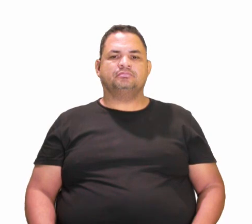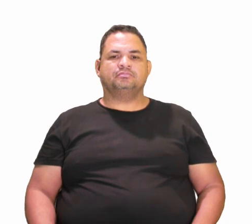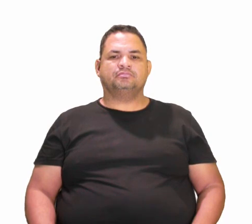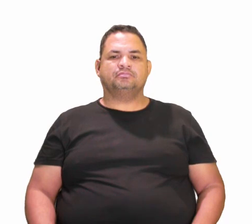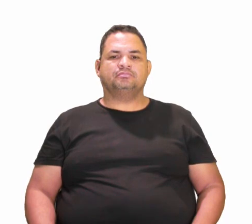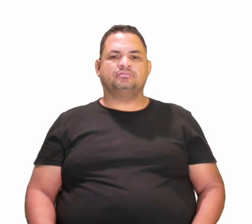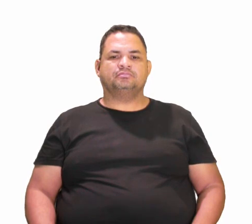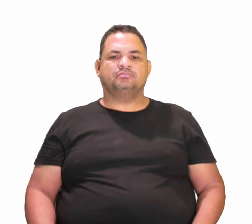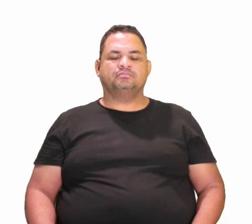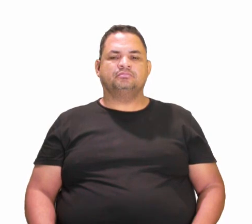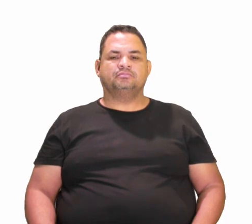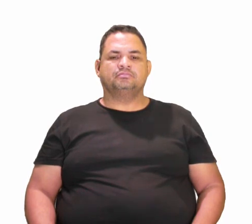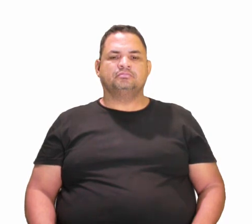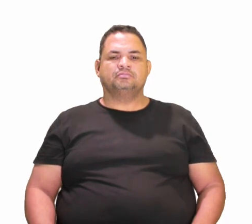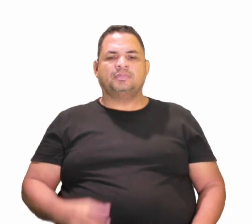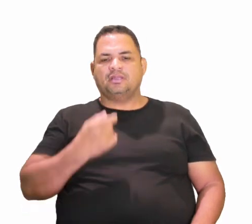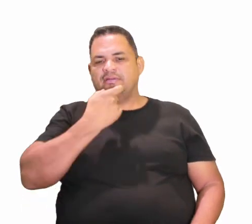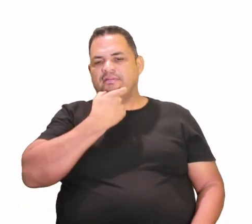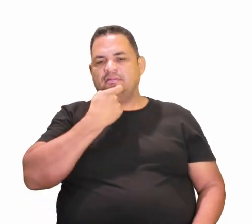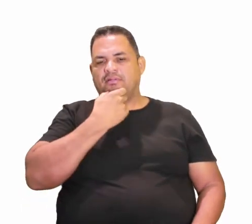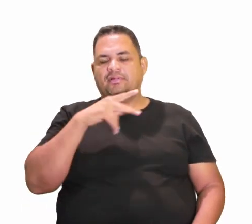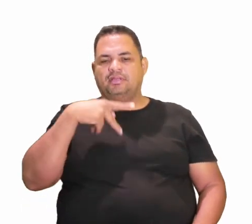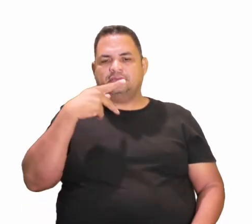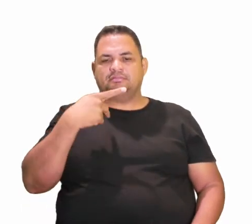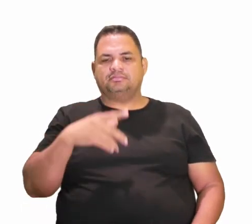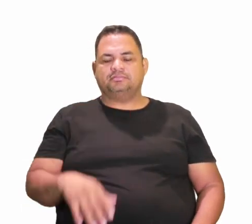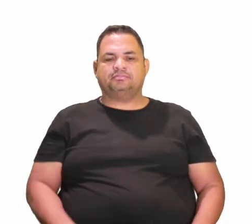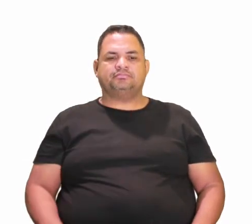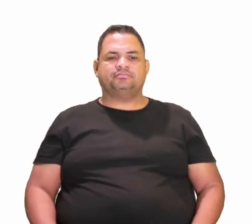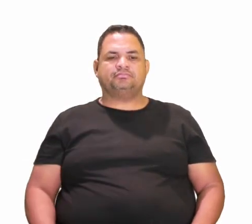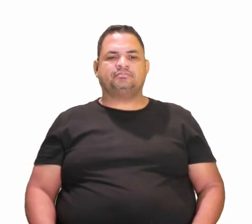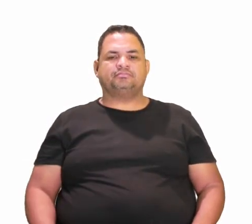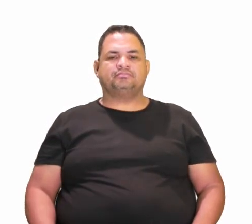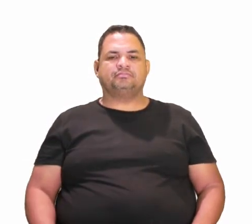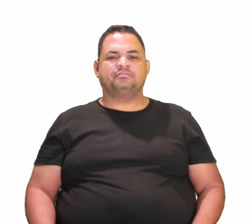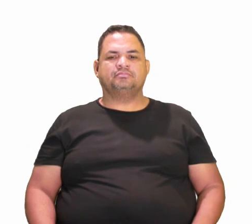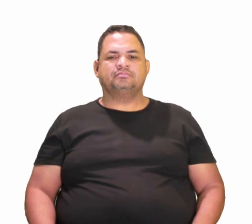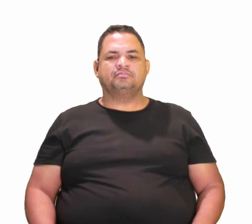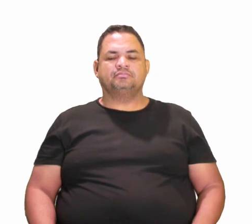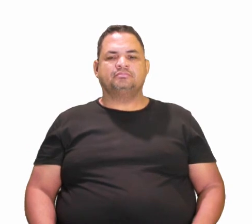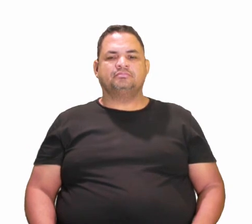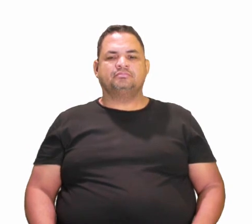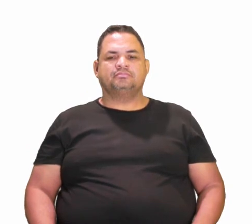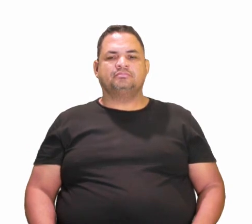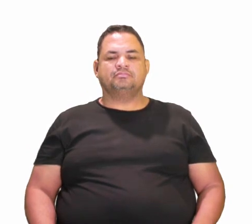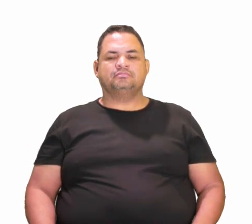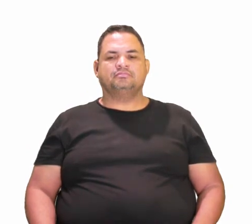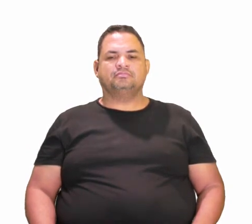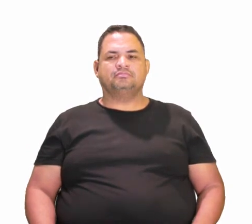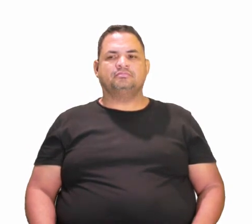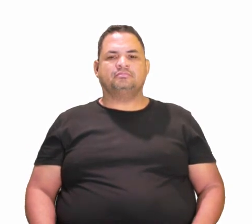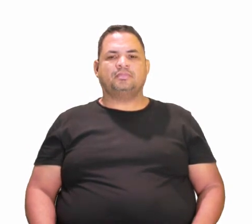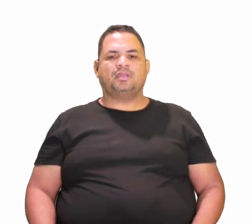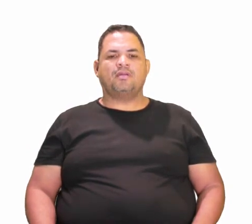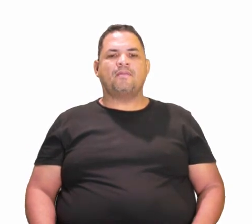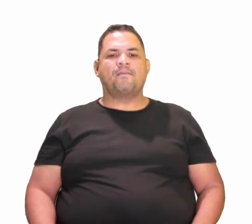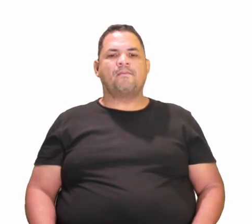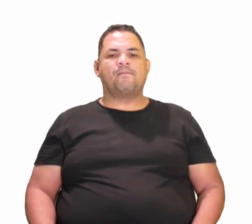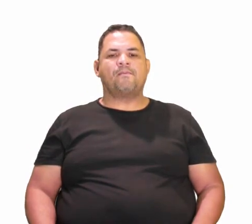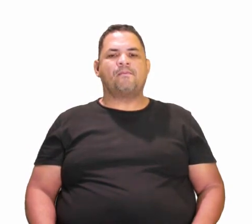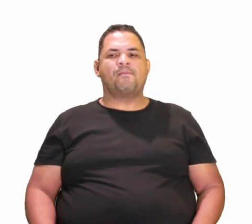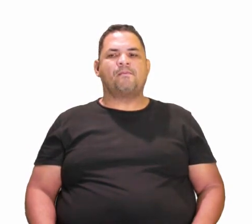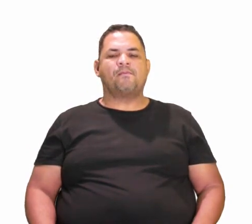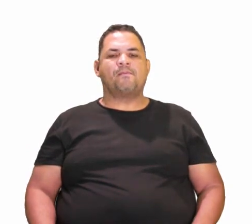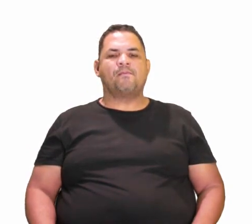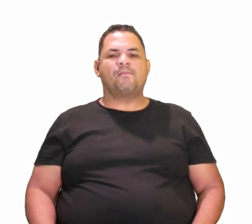quando se trata da língua inglesa então que o n a mesma coisa que o n vem no número cardinal aí a